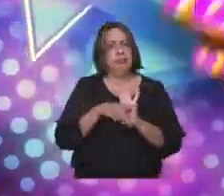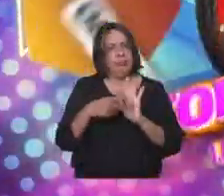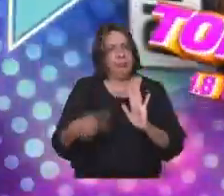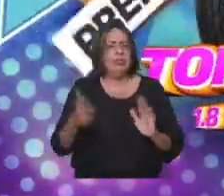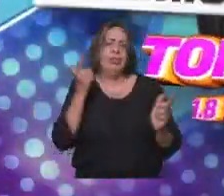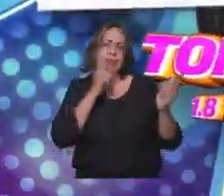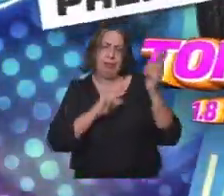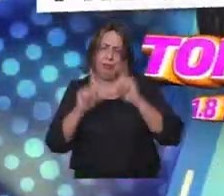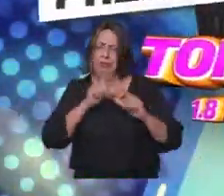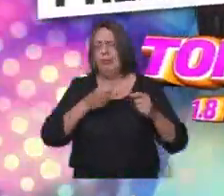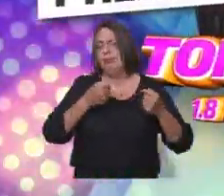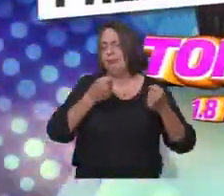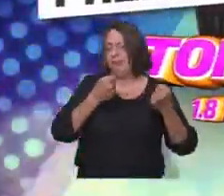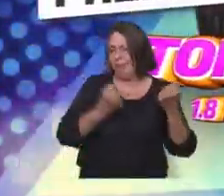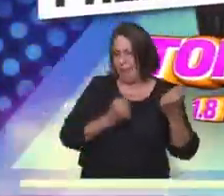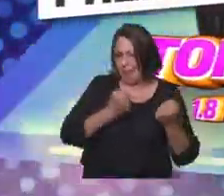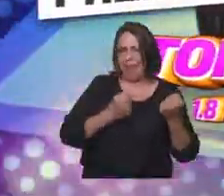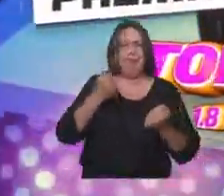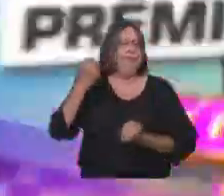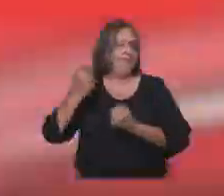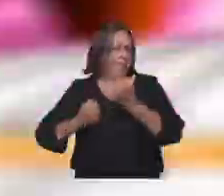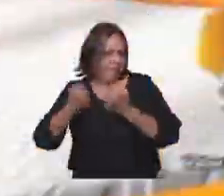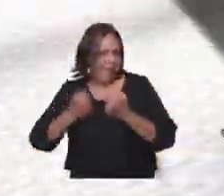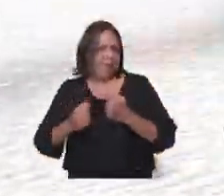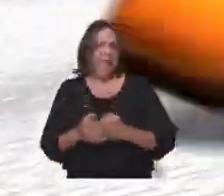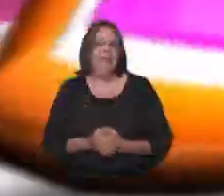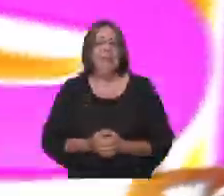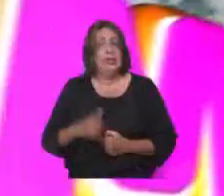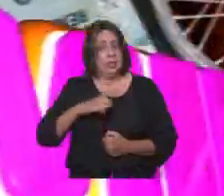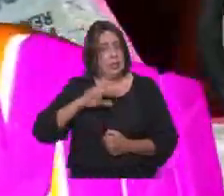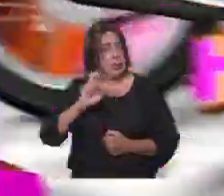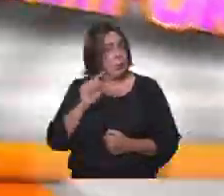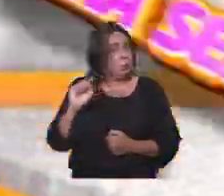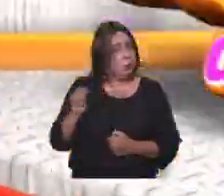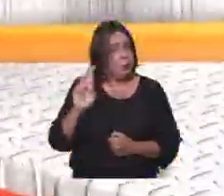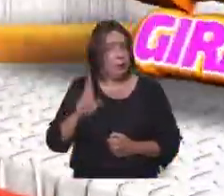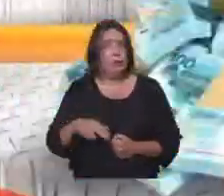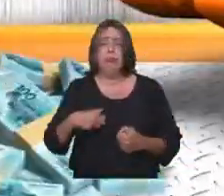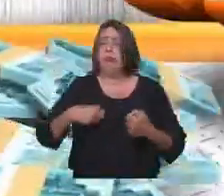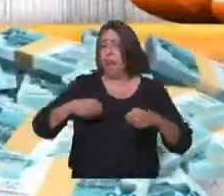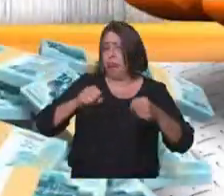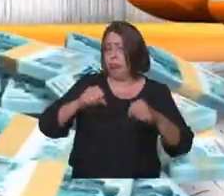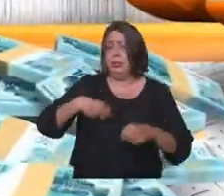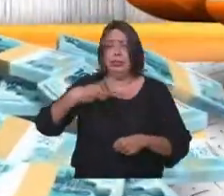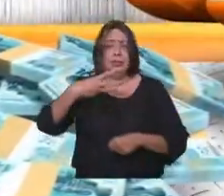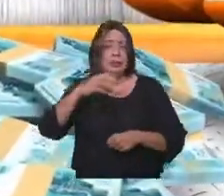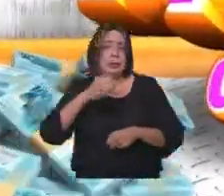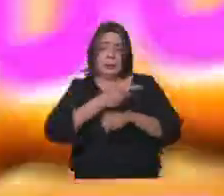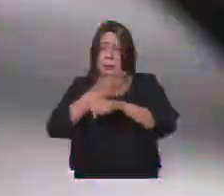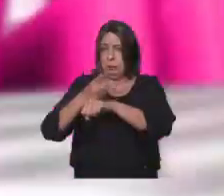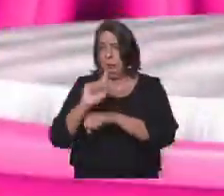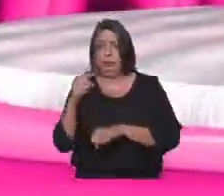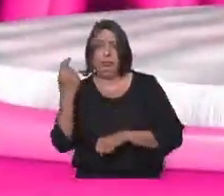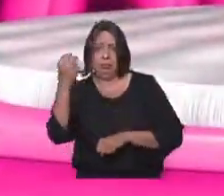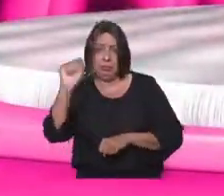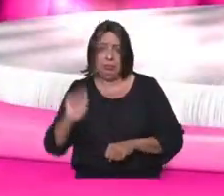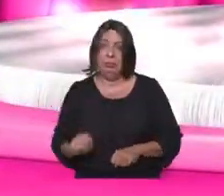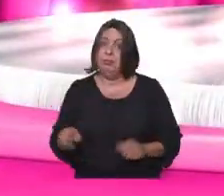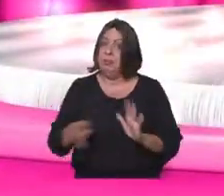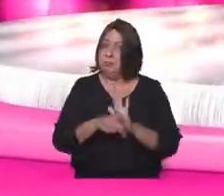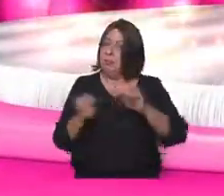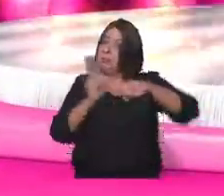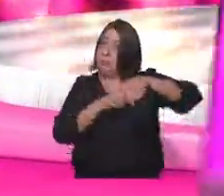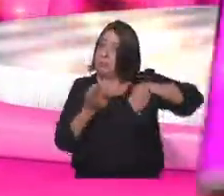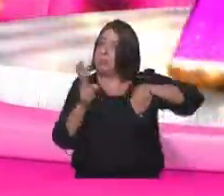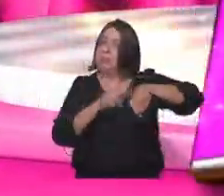prêmio e um Fiat Toro mais 10 mil reais no quarto prêmio. Ainda tem 5 mil Honda Start e 30 prêmios de 500 reais no Gira Sergipe. Edição dupla